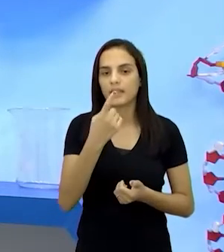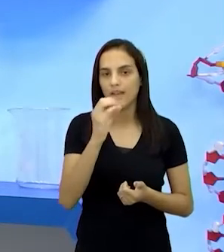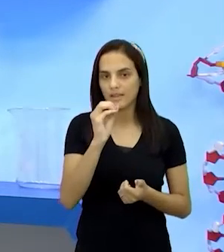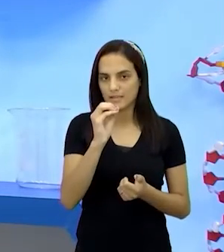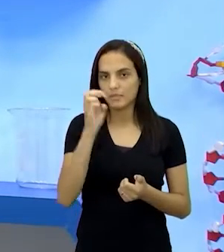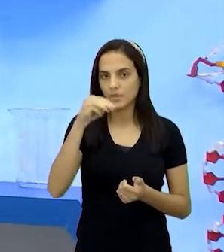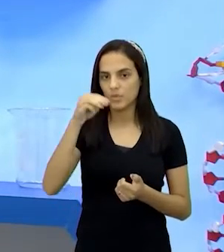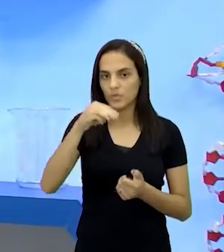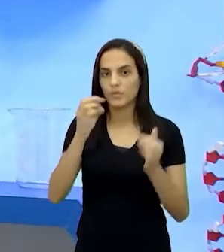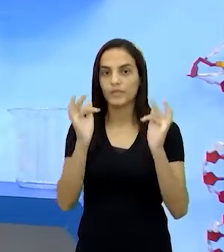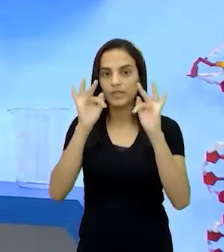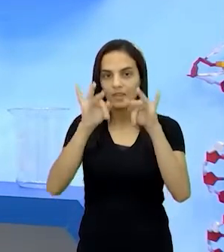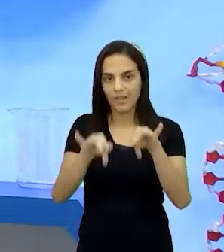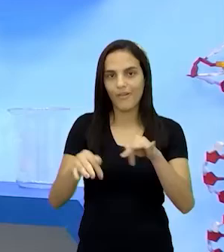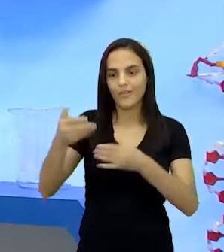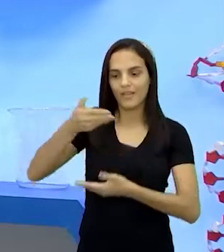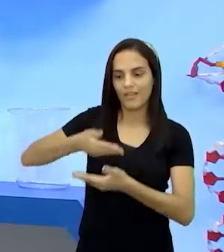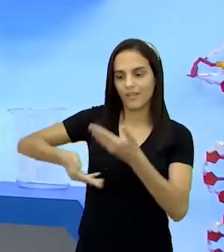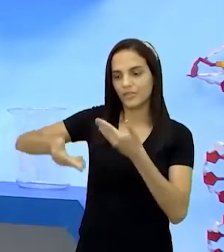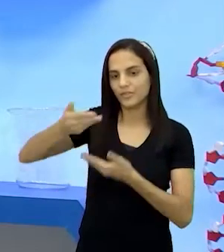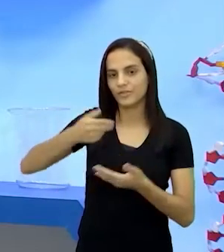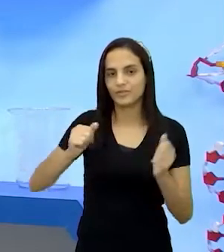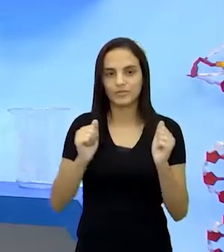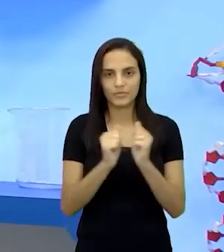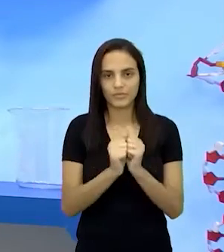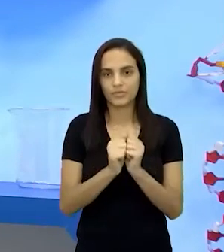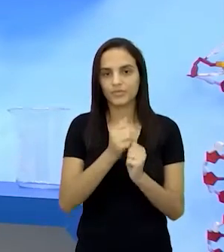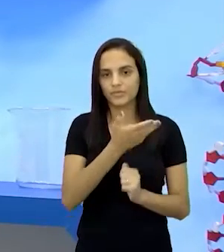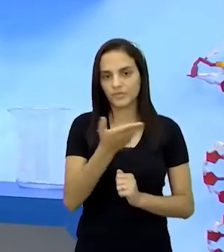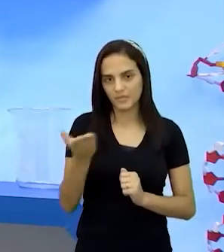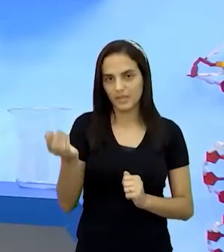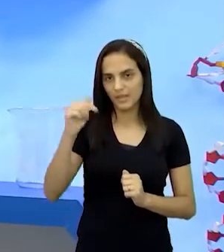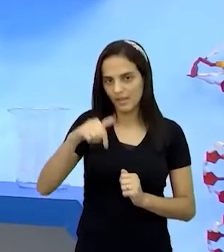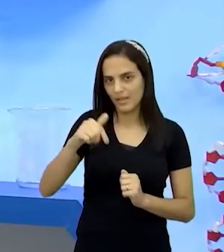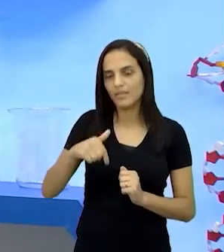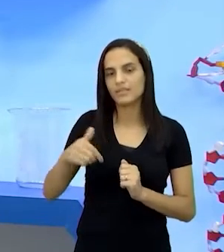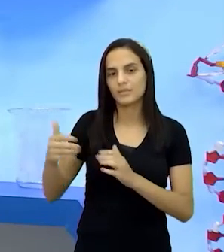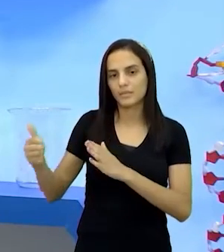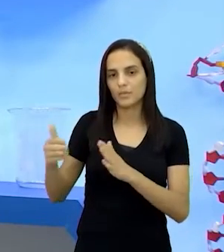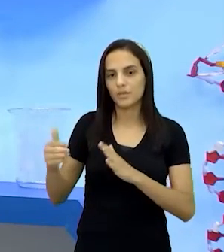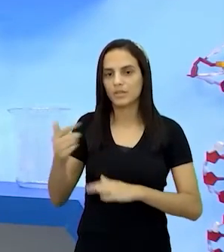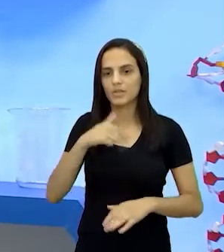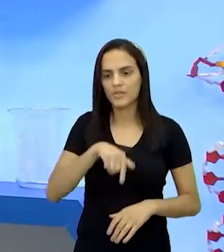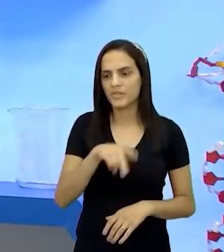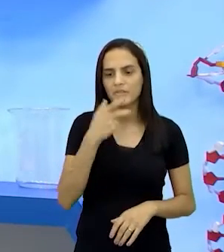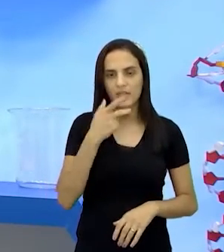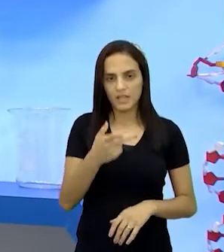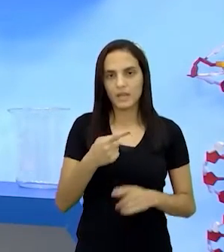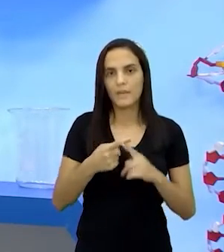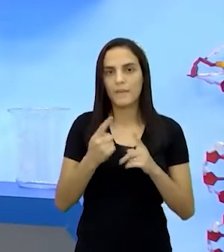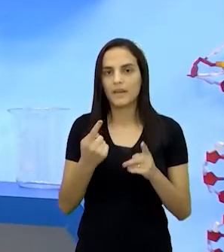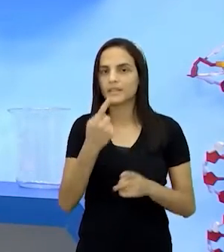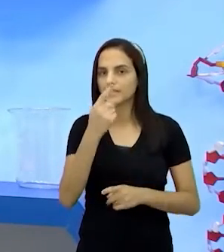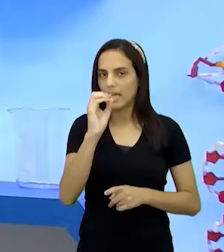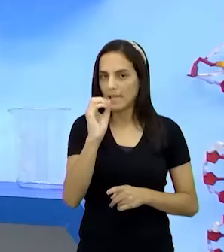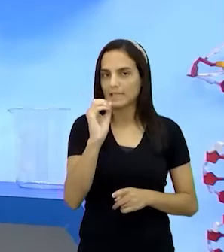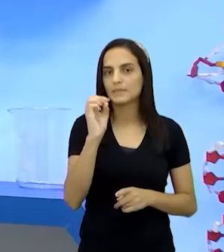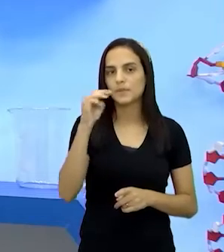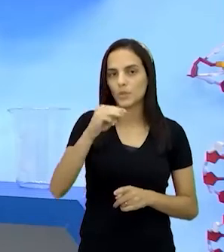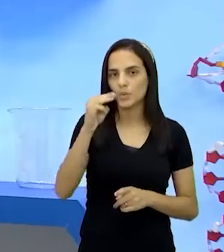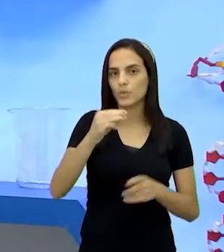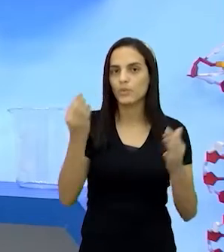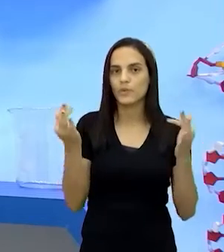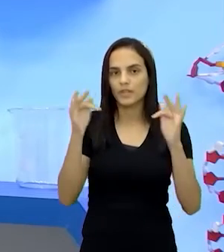minutos finais interagindo com vocês. Nesse momento é uma parte mais em que nós falamos, mas os 10 minutos finais falaremos,